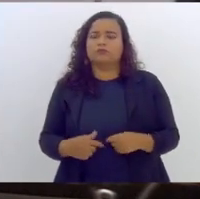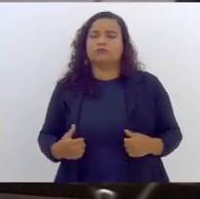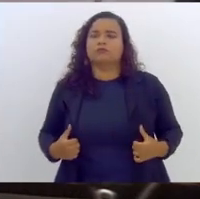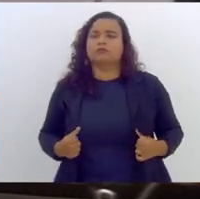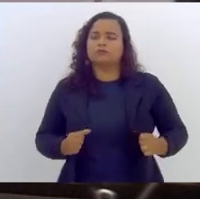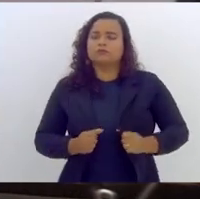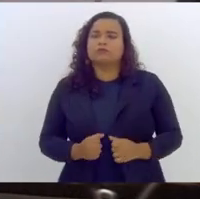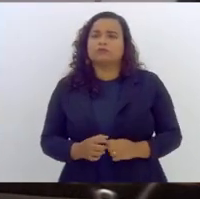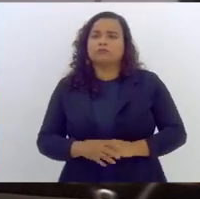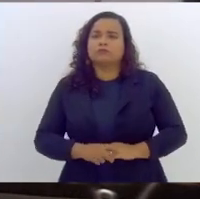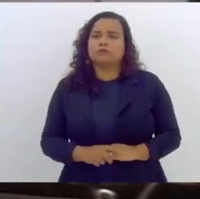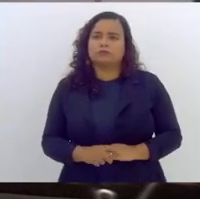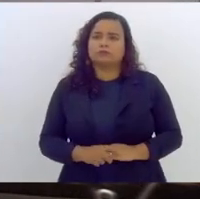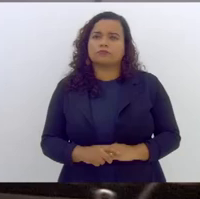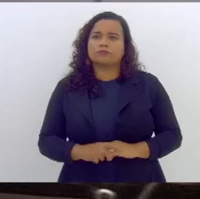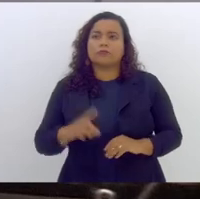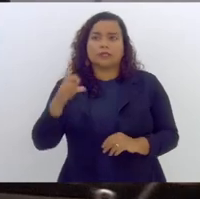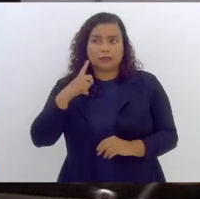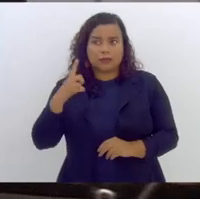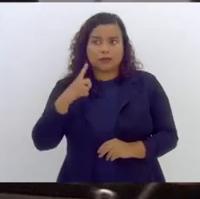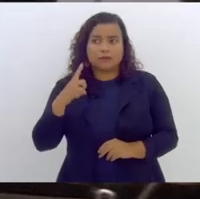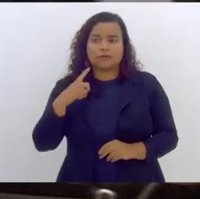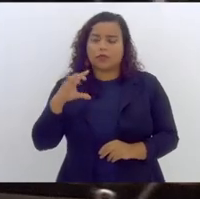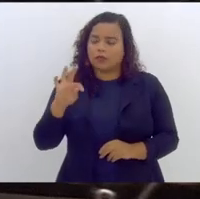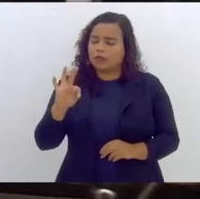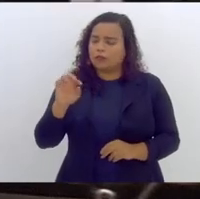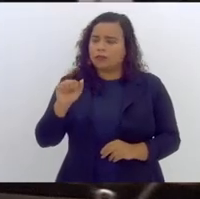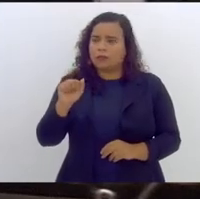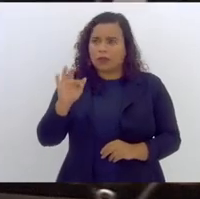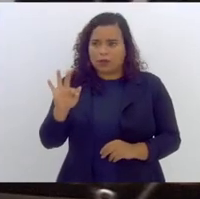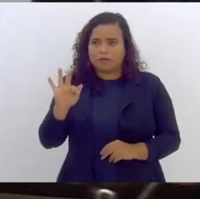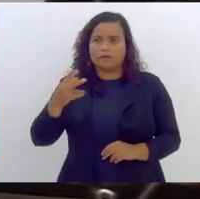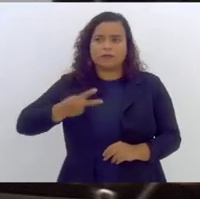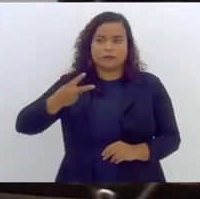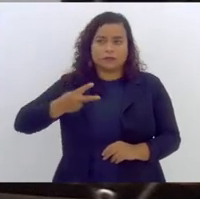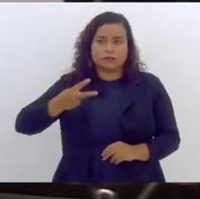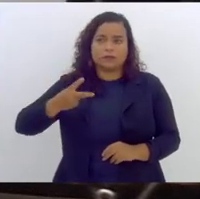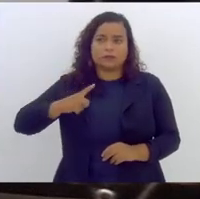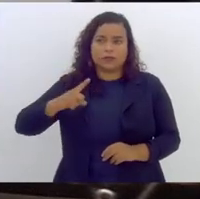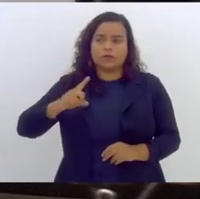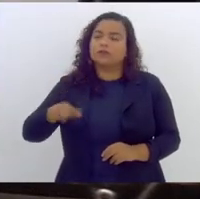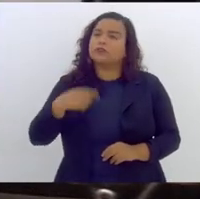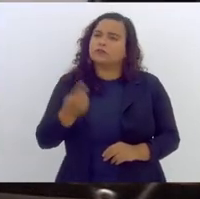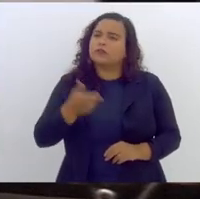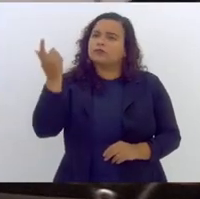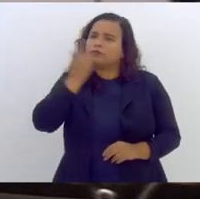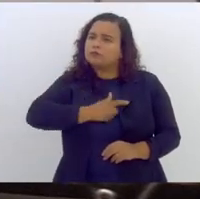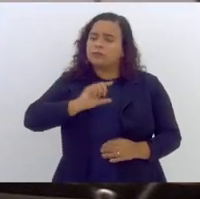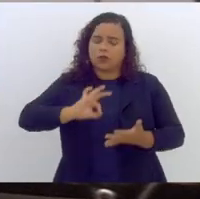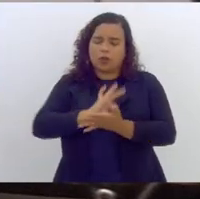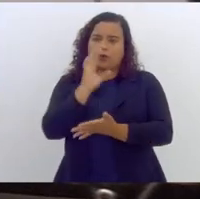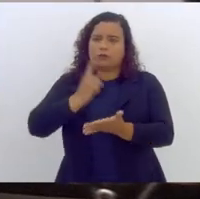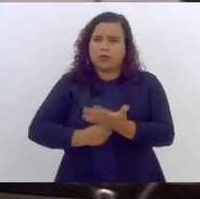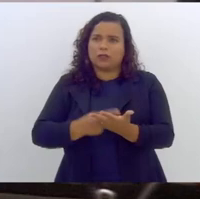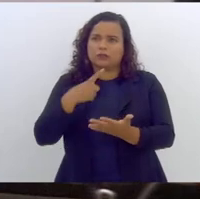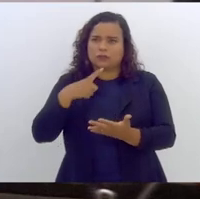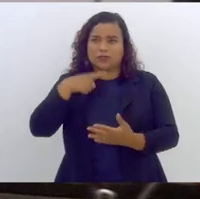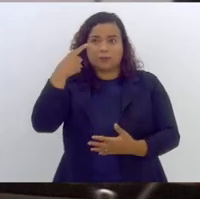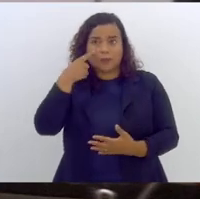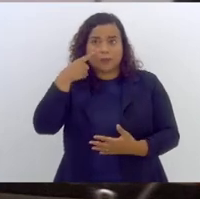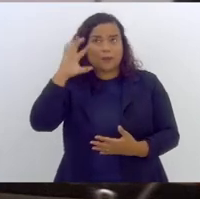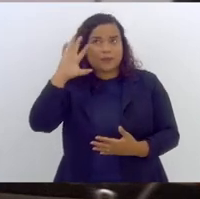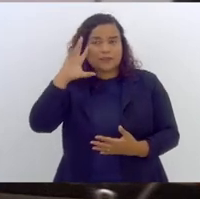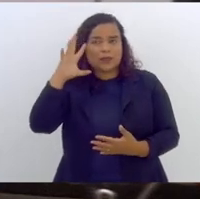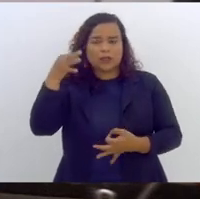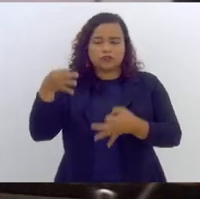bom houve um segundo TAF né pessoal que a gente conseguiu no contrato ver a viabilidade